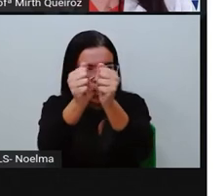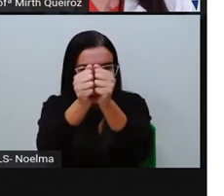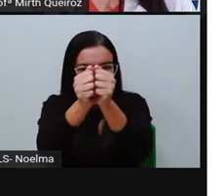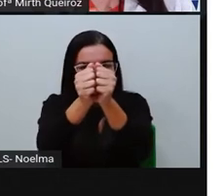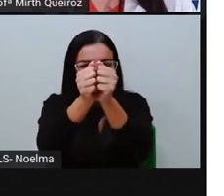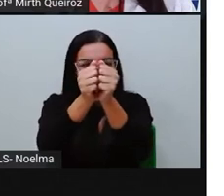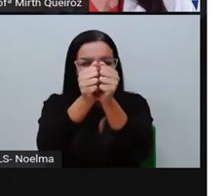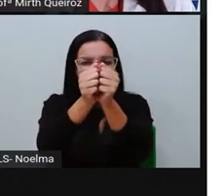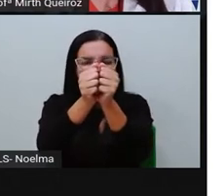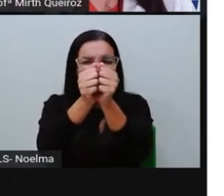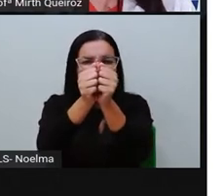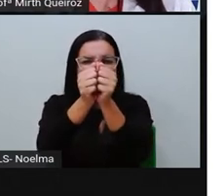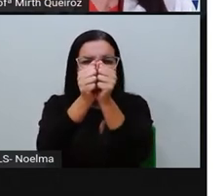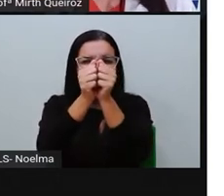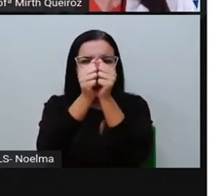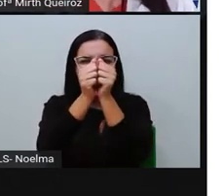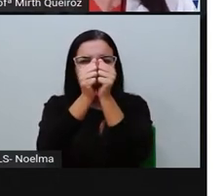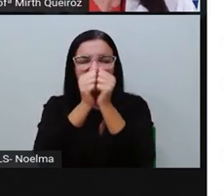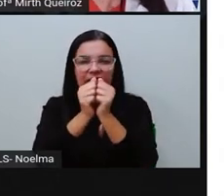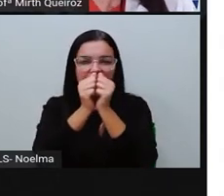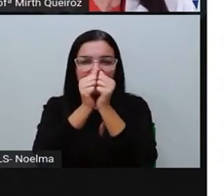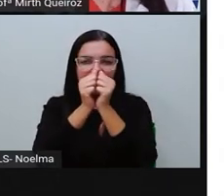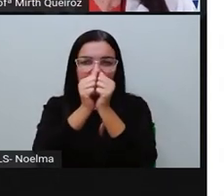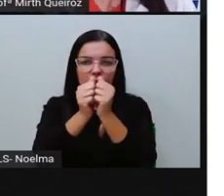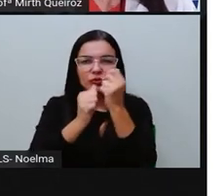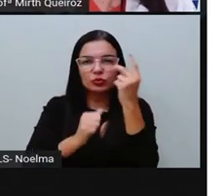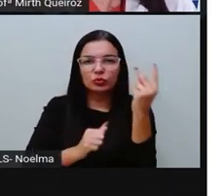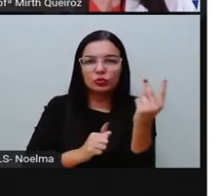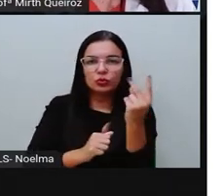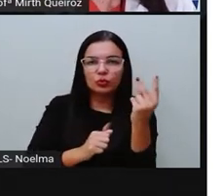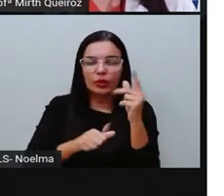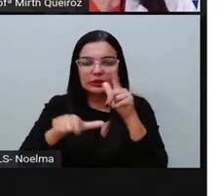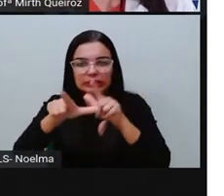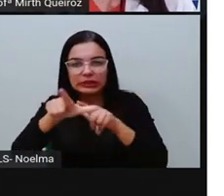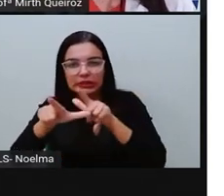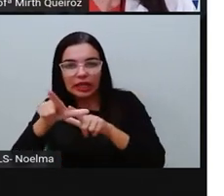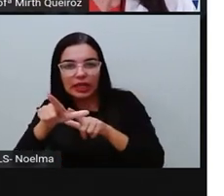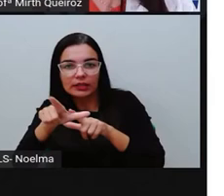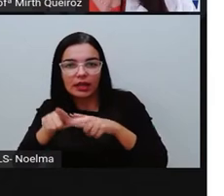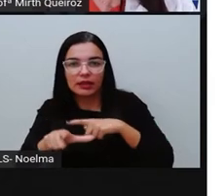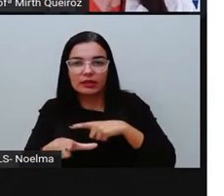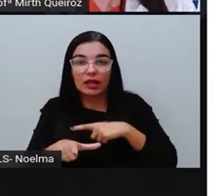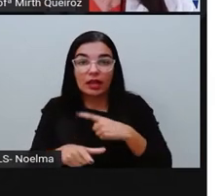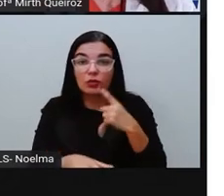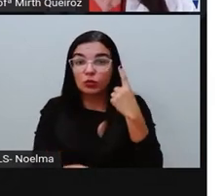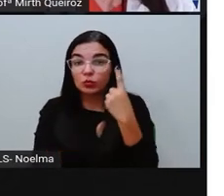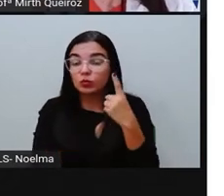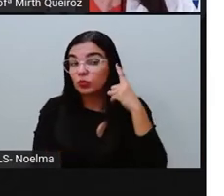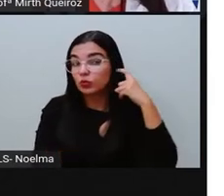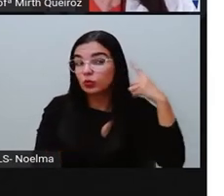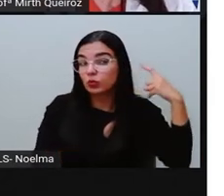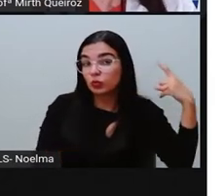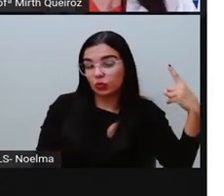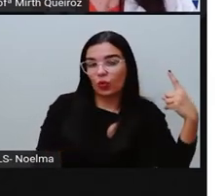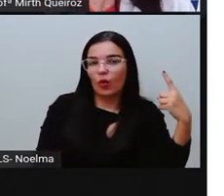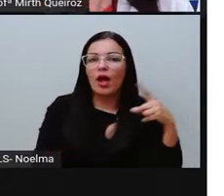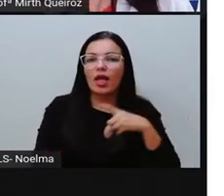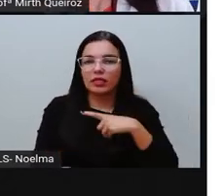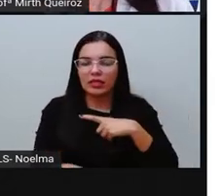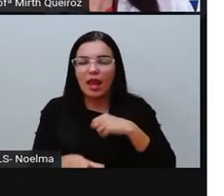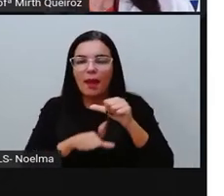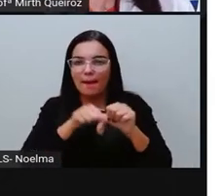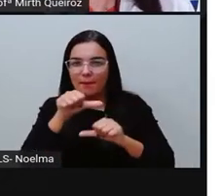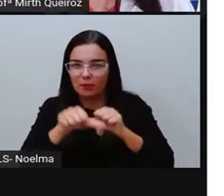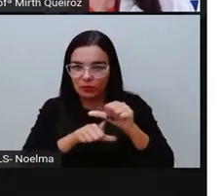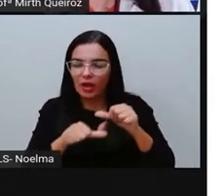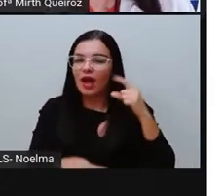seja, quando ela está junto com outra letra, onde nós vamos ter duas letras que vai apresentar o som de uma letra, ela vai mudar